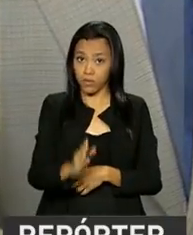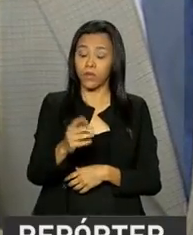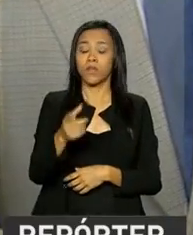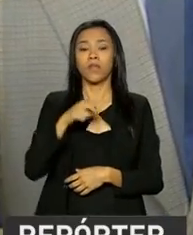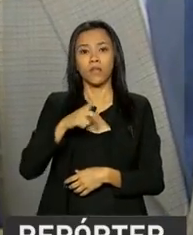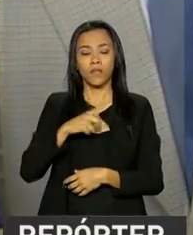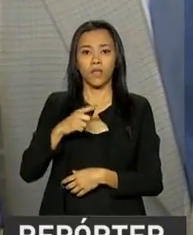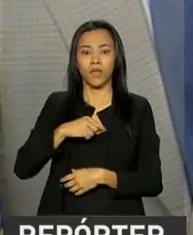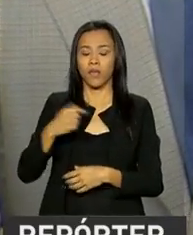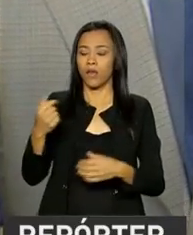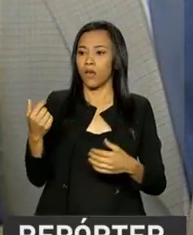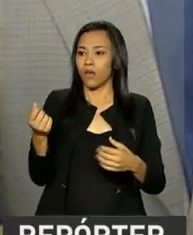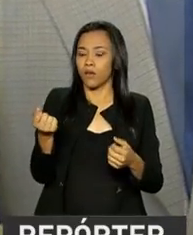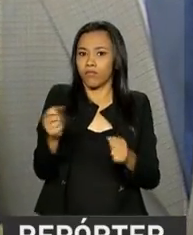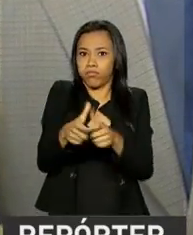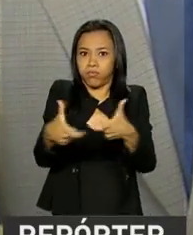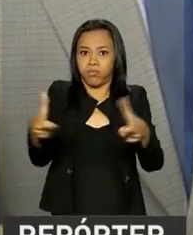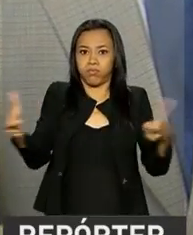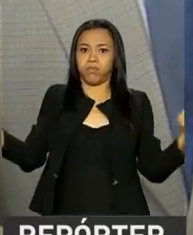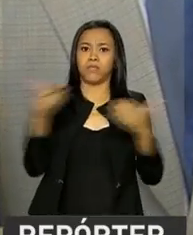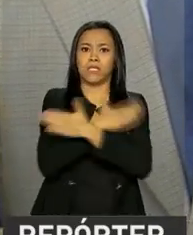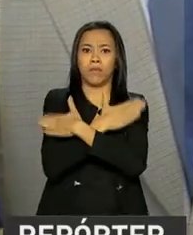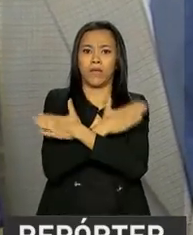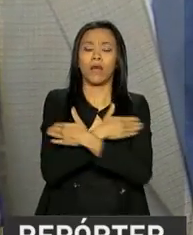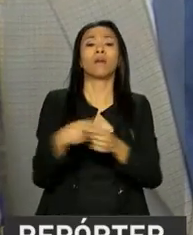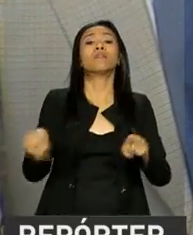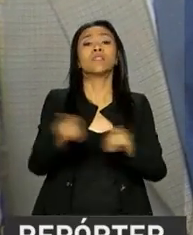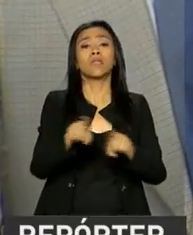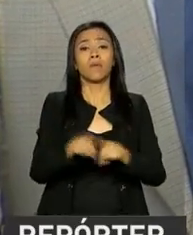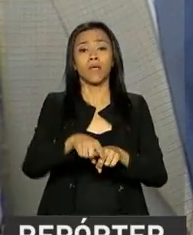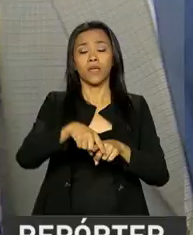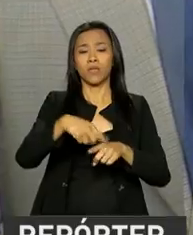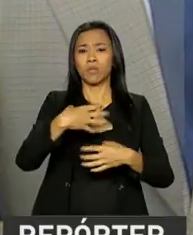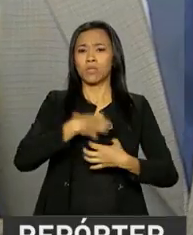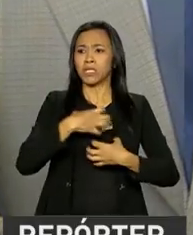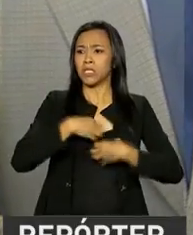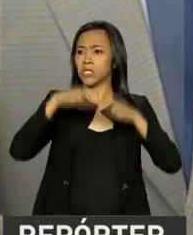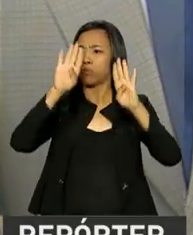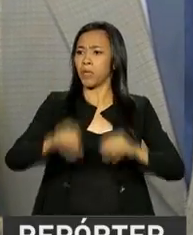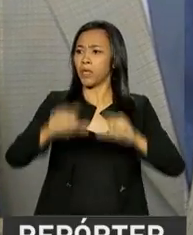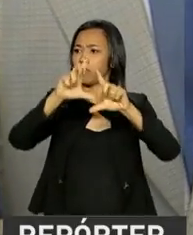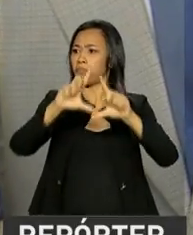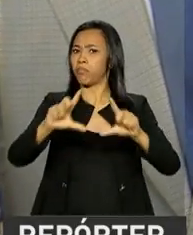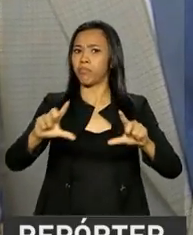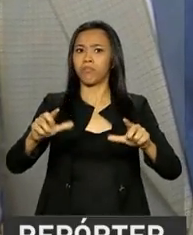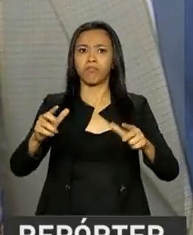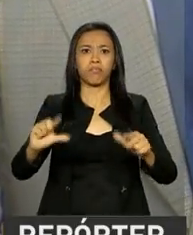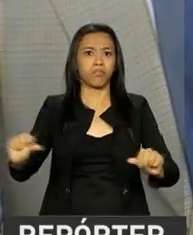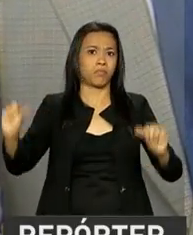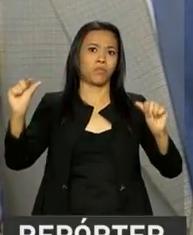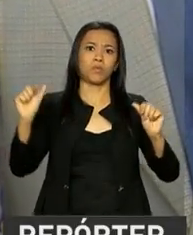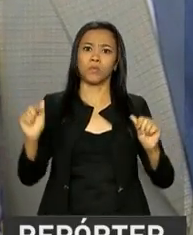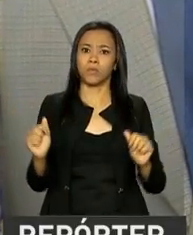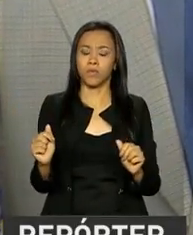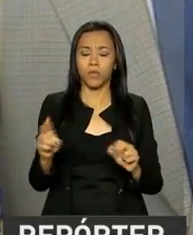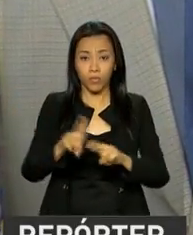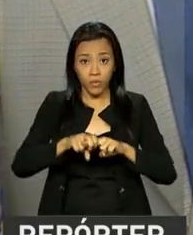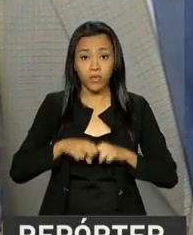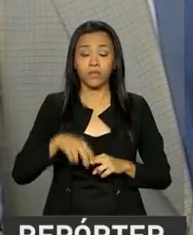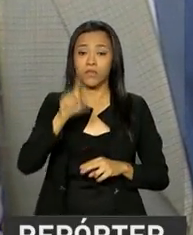do desemprego ea perda do bem estar da população para isso é